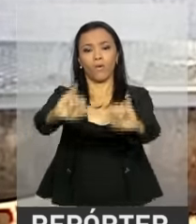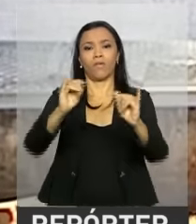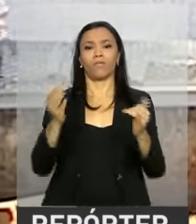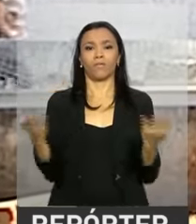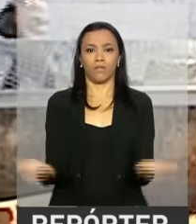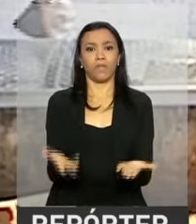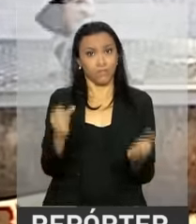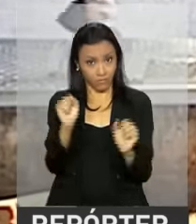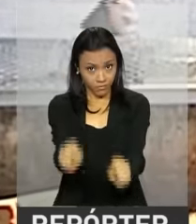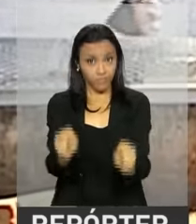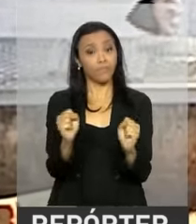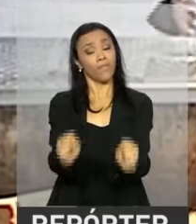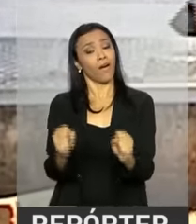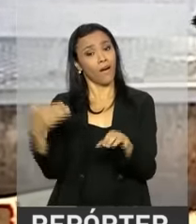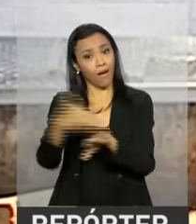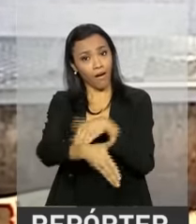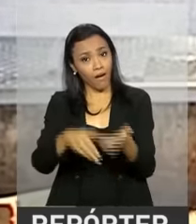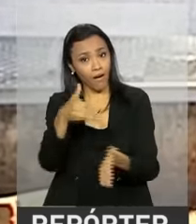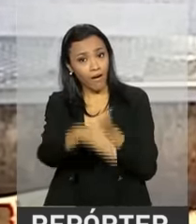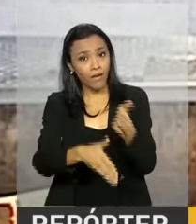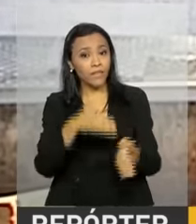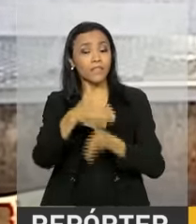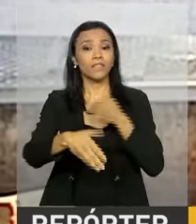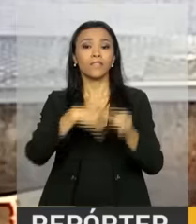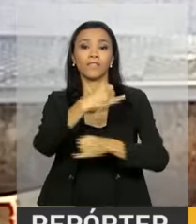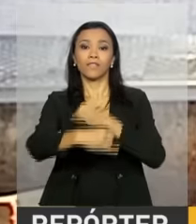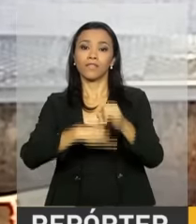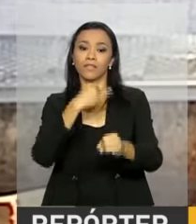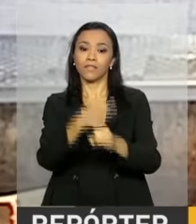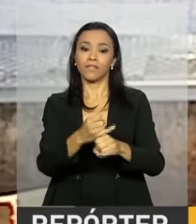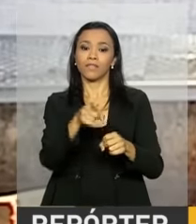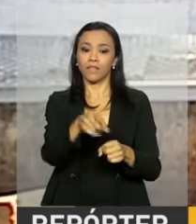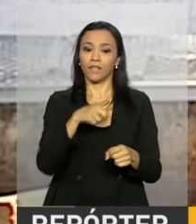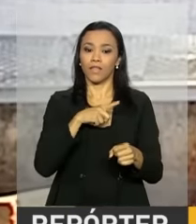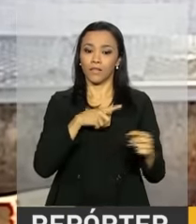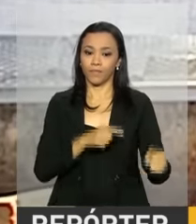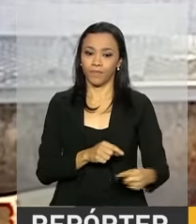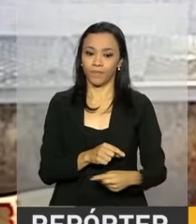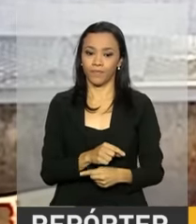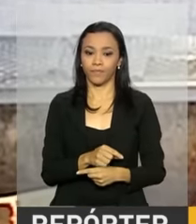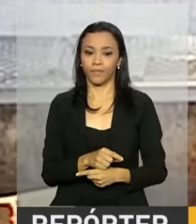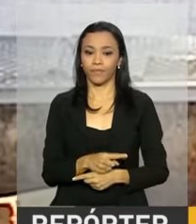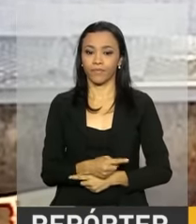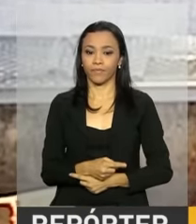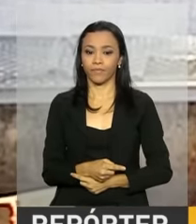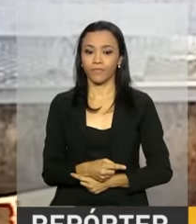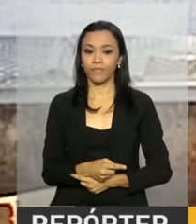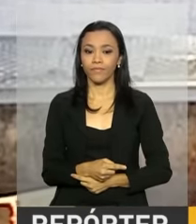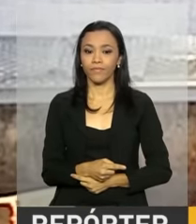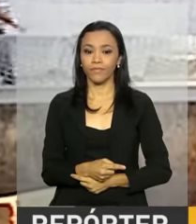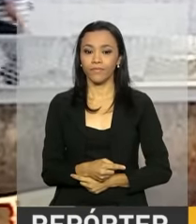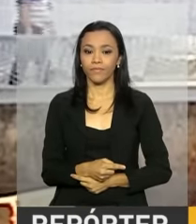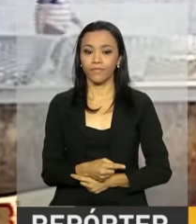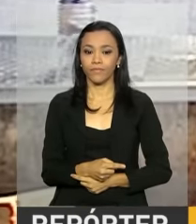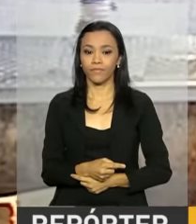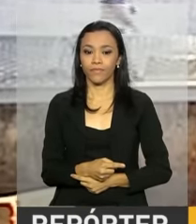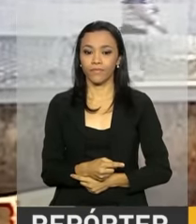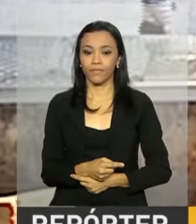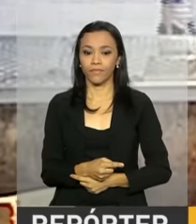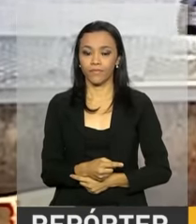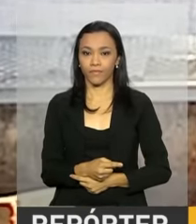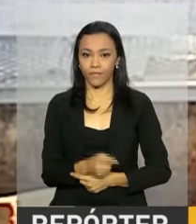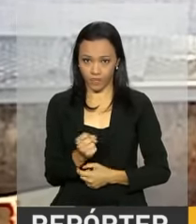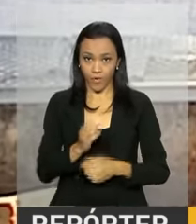e também pode ser acessado no site do programa idioma e sem fronteiras no endereço isf.mec.gov.br